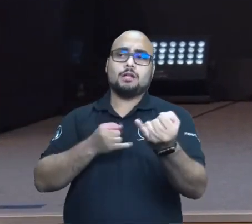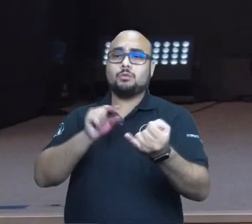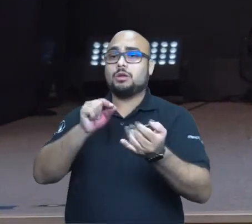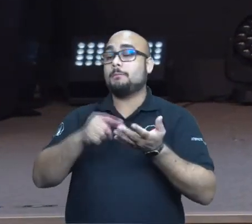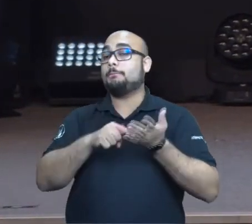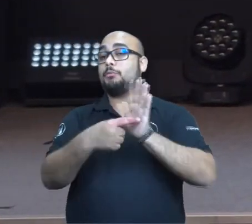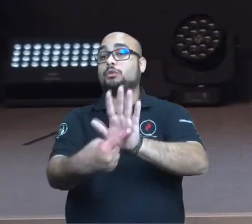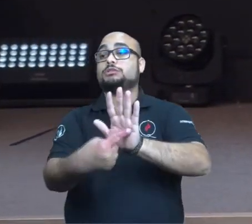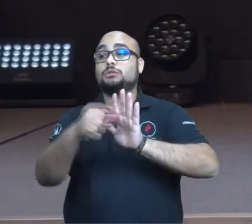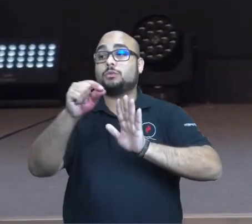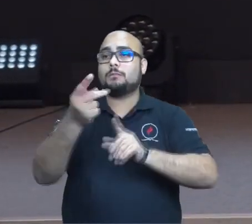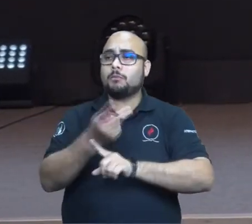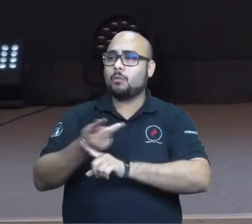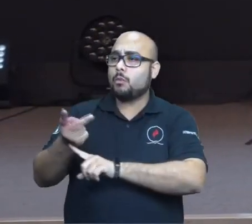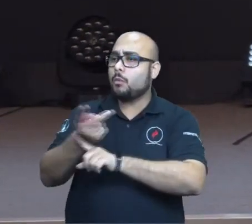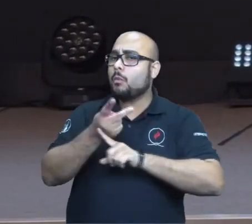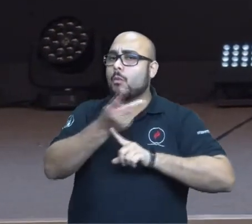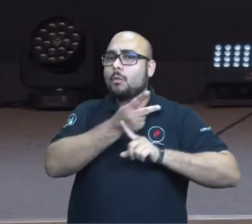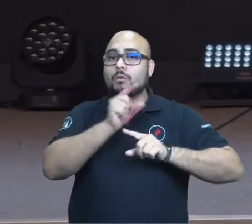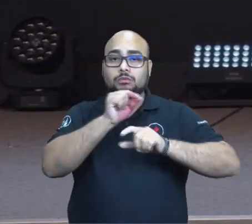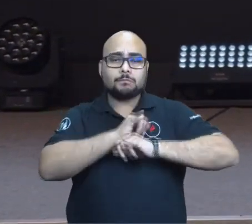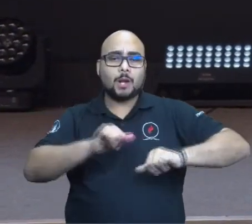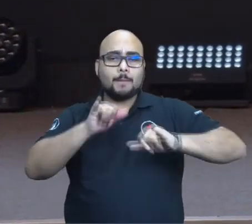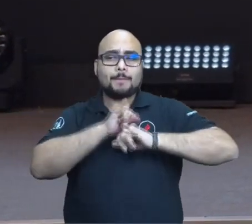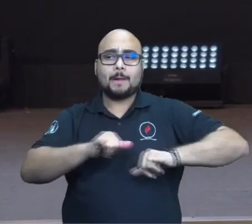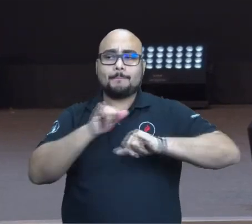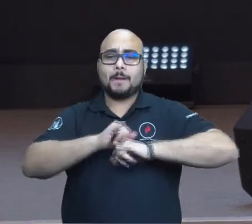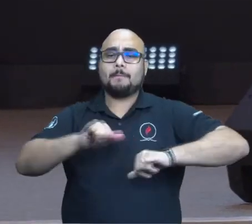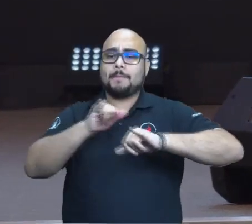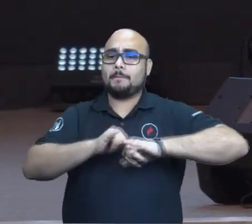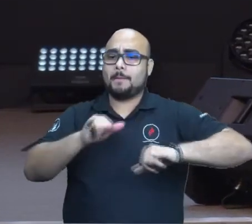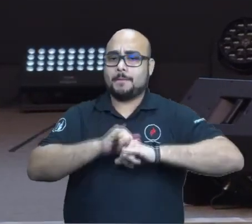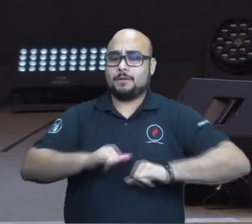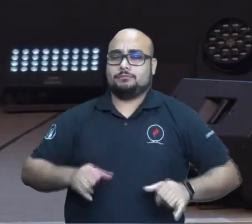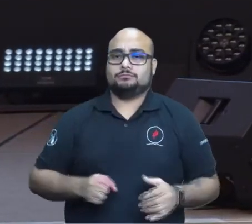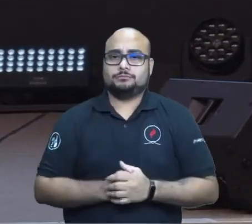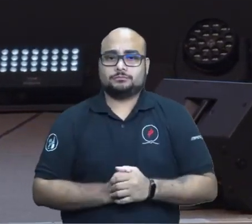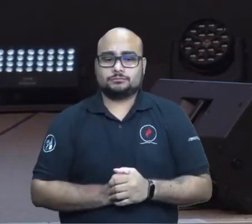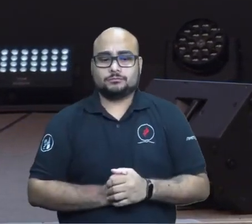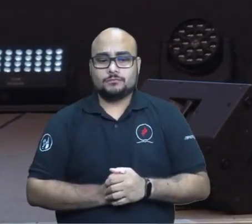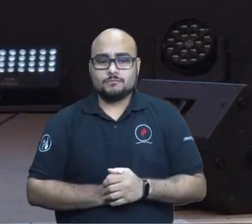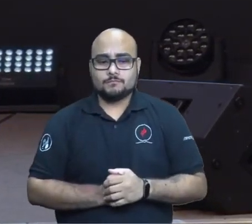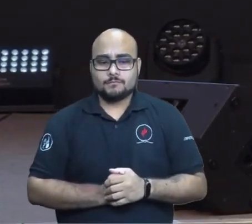procurando compartilhar daquilo que o nosso coração está bem afogueado